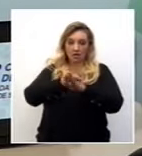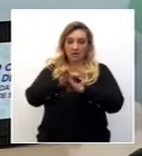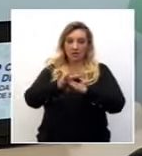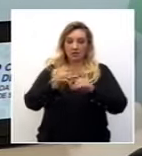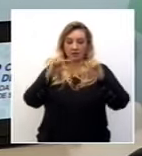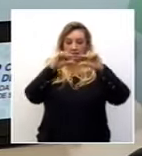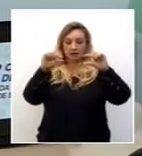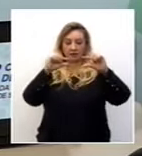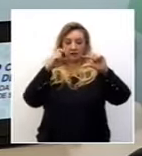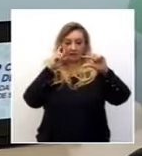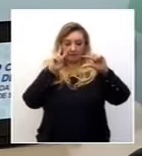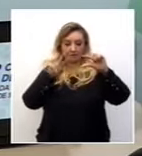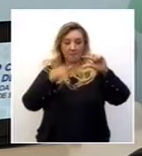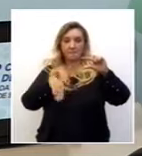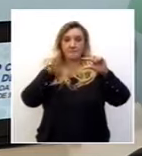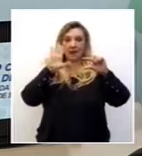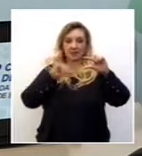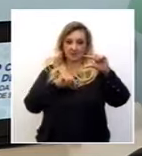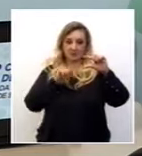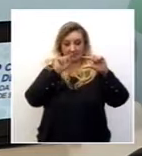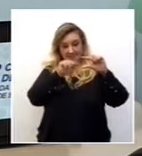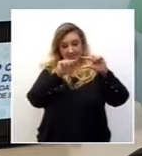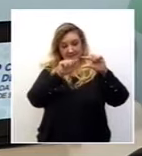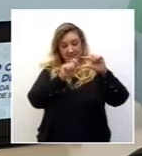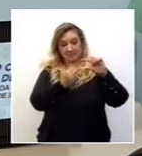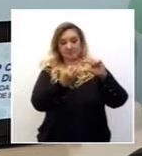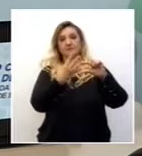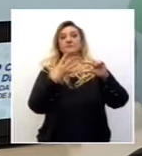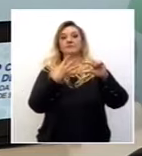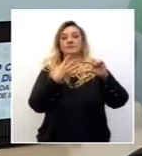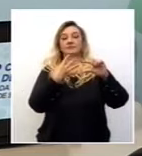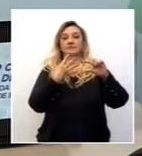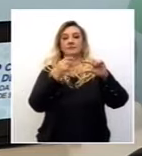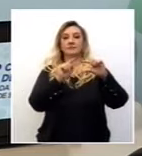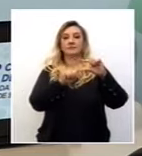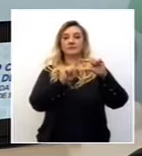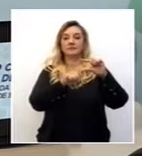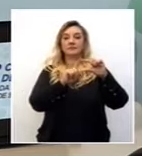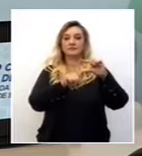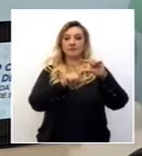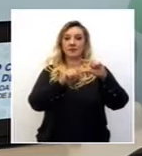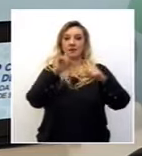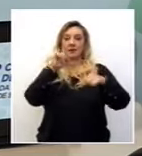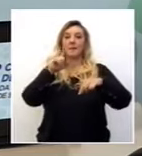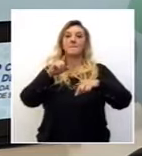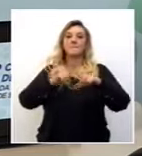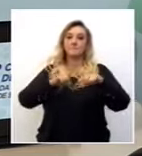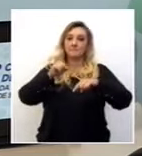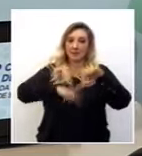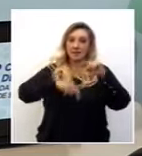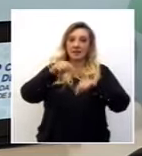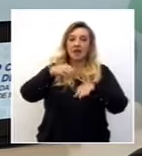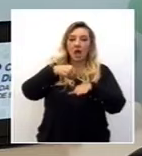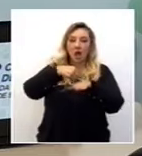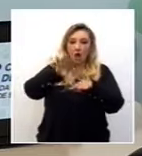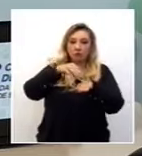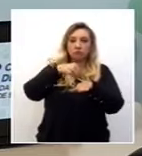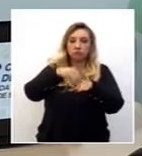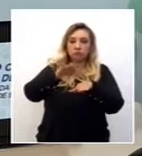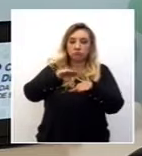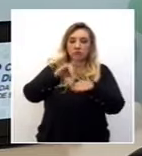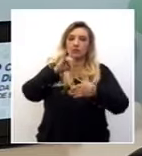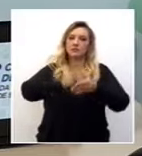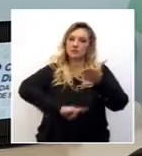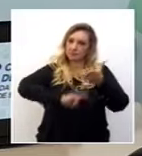item Veja Mais. Nesse item Veja Mais vai aparecer esse material de orientação, né? Tanto para